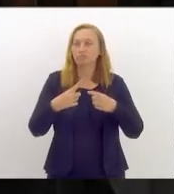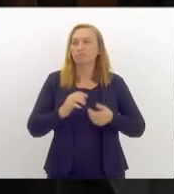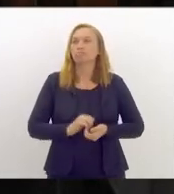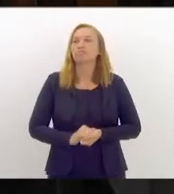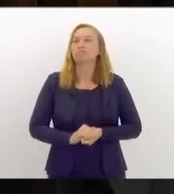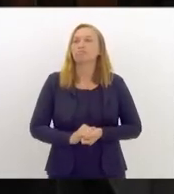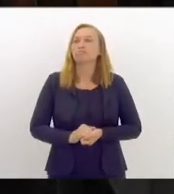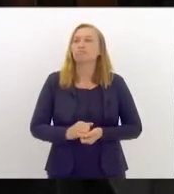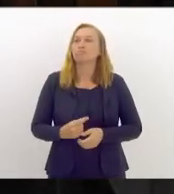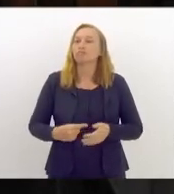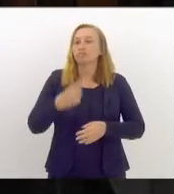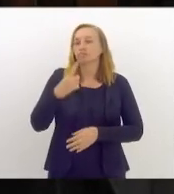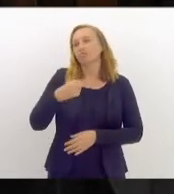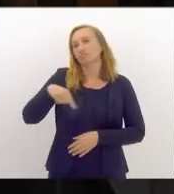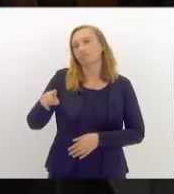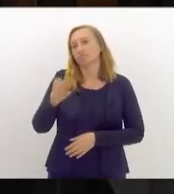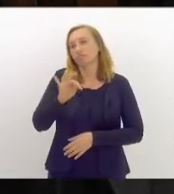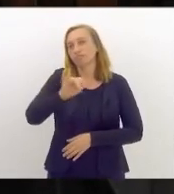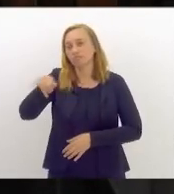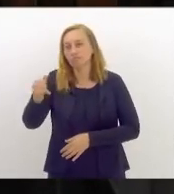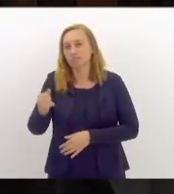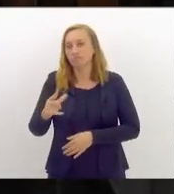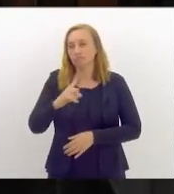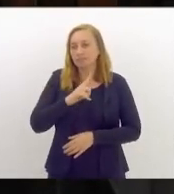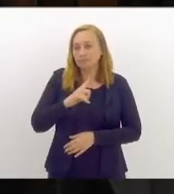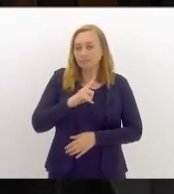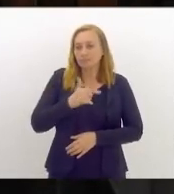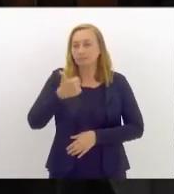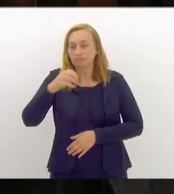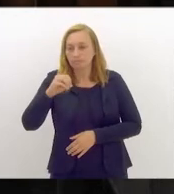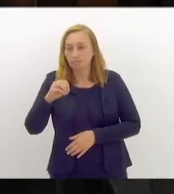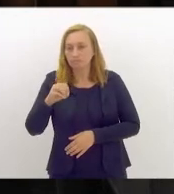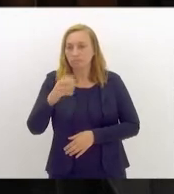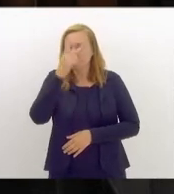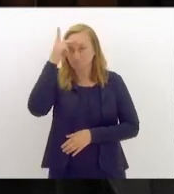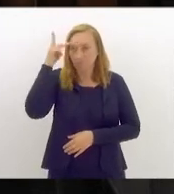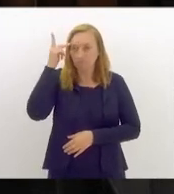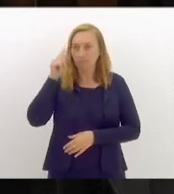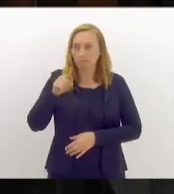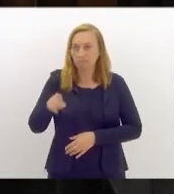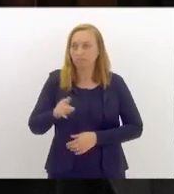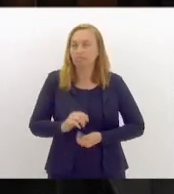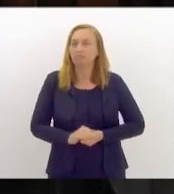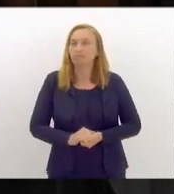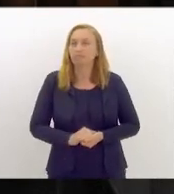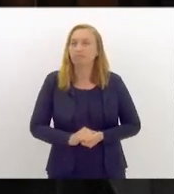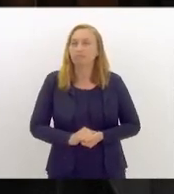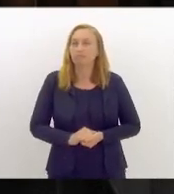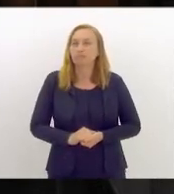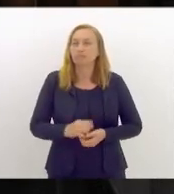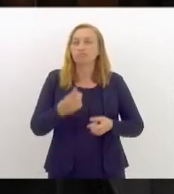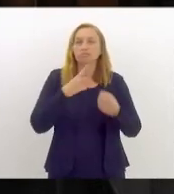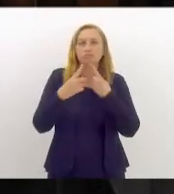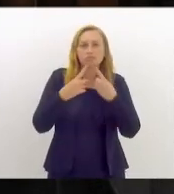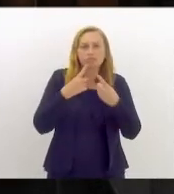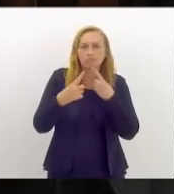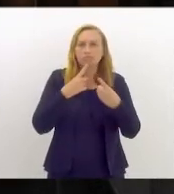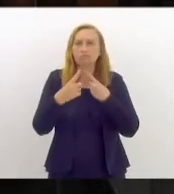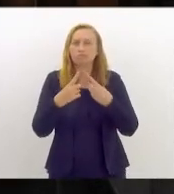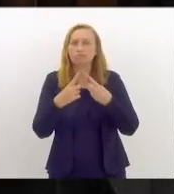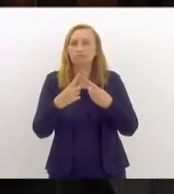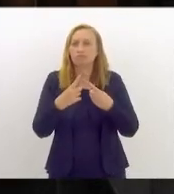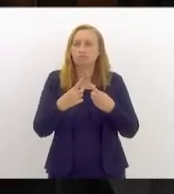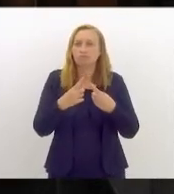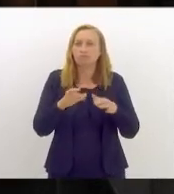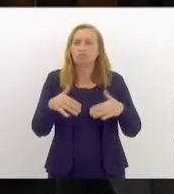Uma vez eu tava no TJ e tinham pelo menos 10 autoridades que que discursavam e quando